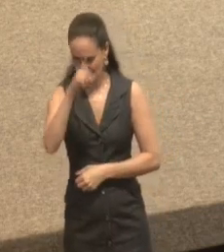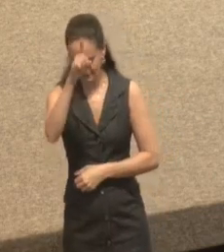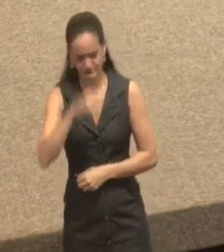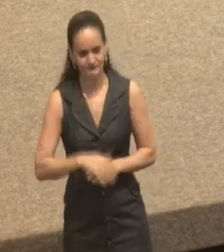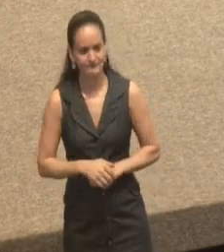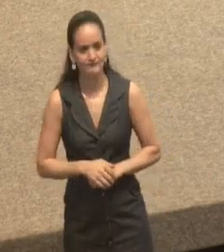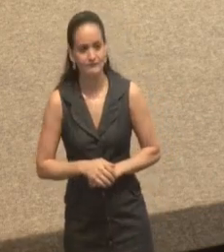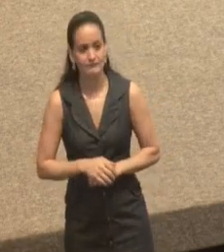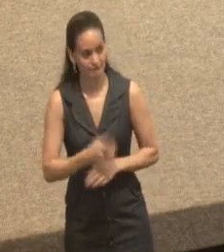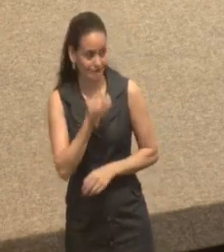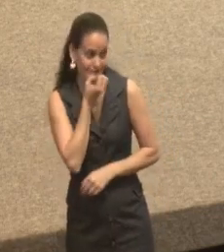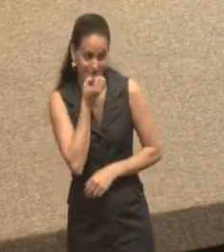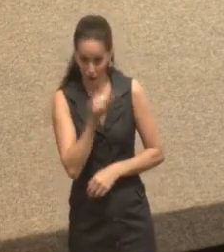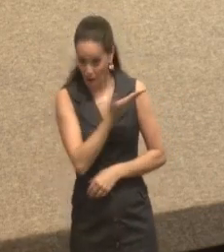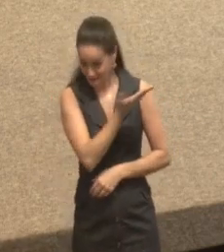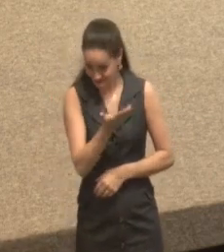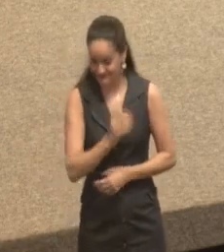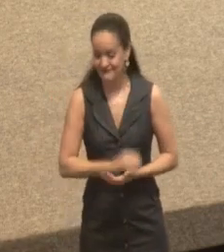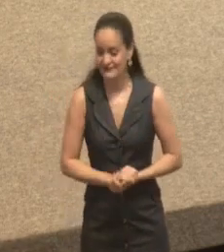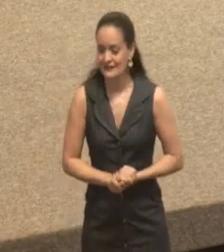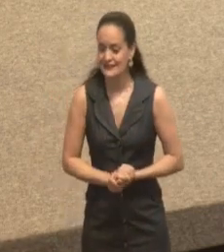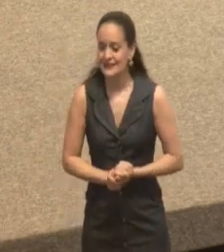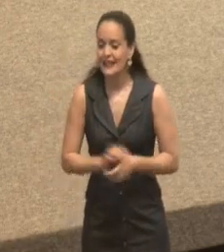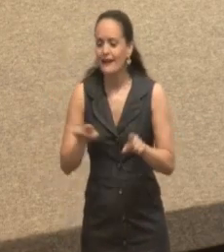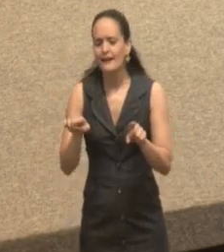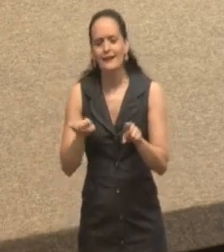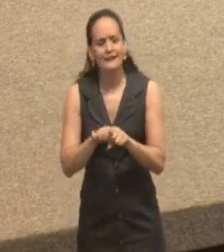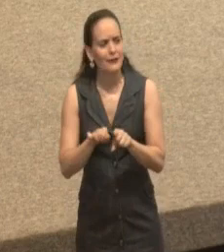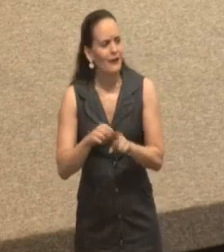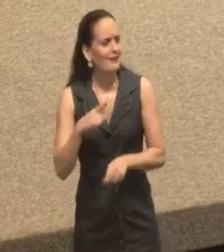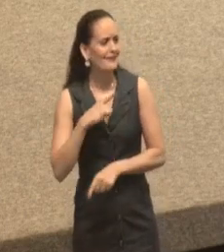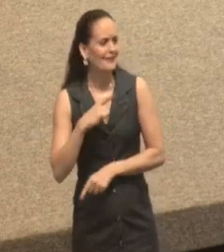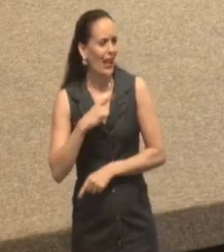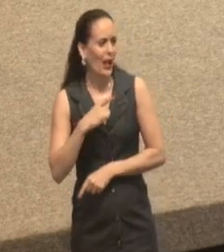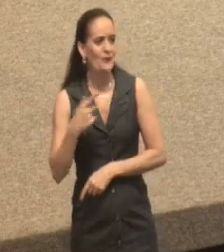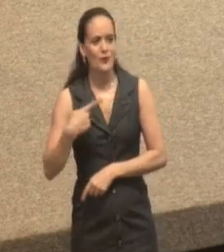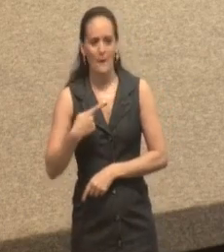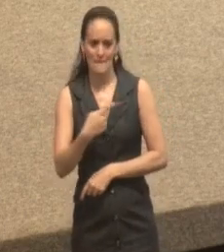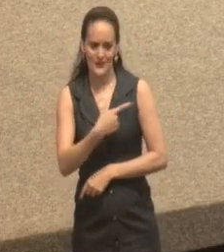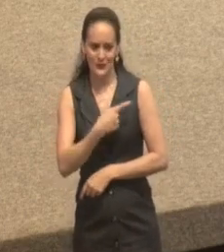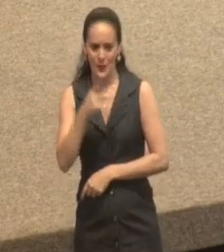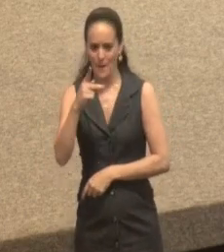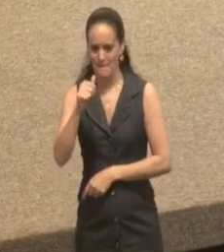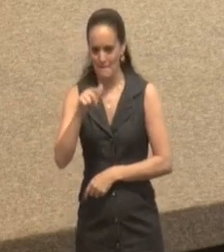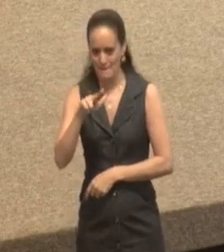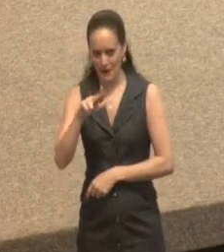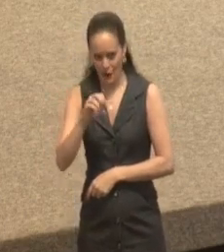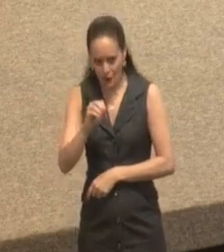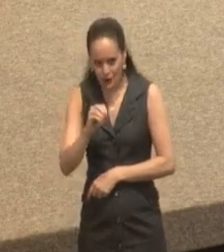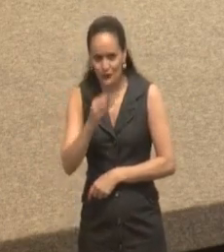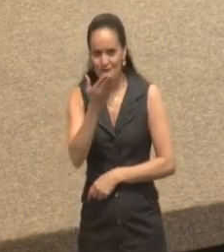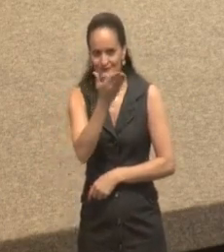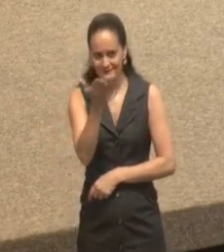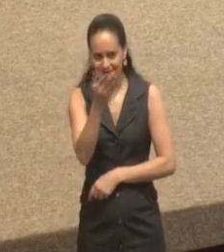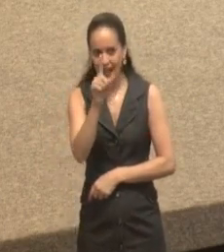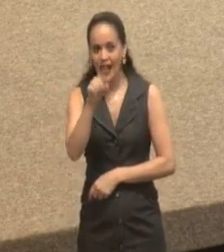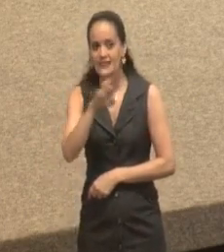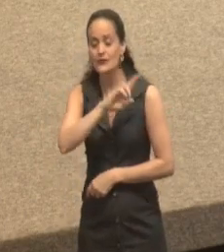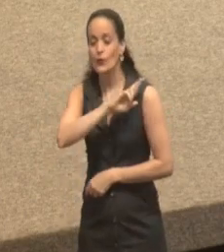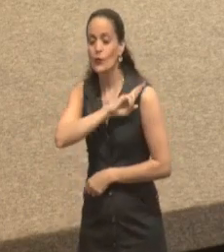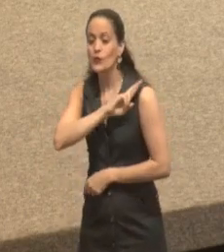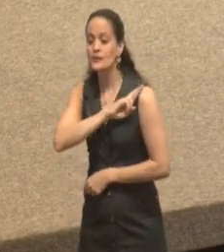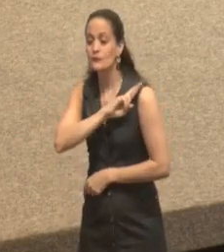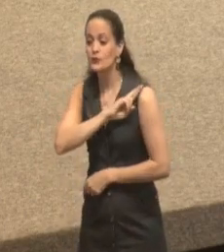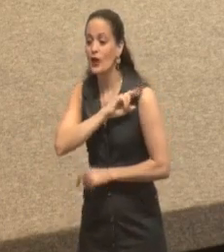nossa igreja, mas vale a pena destacar a presença do pastor Paulo Salles, a missionária Geisa, nossos coordenadores da